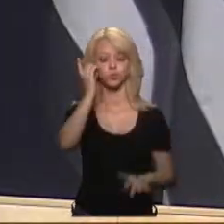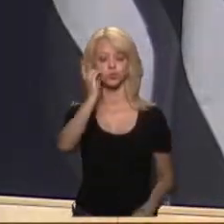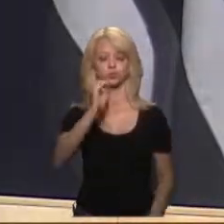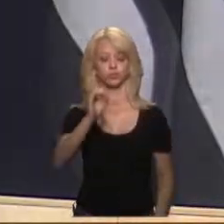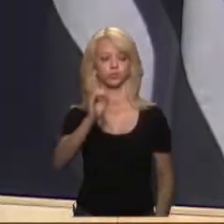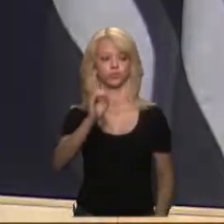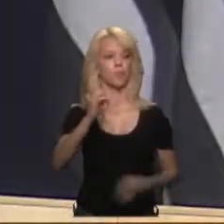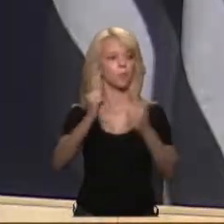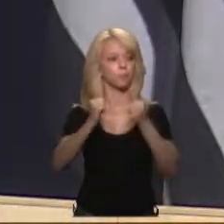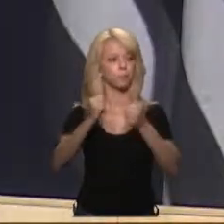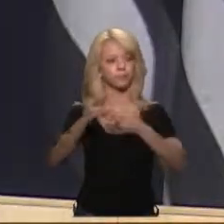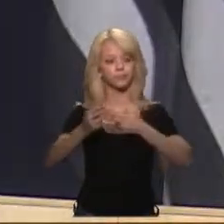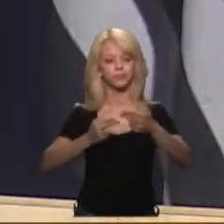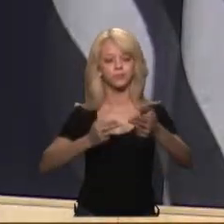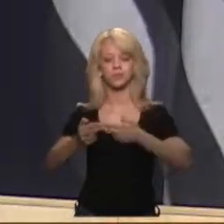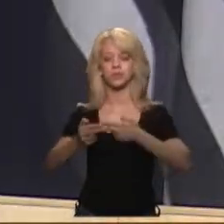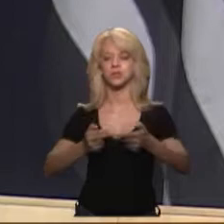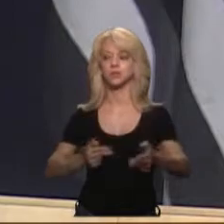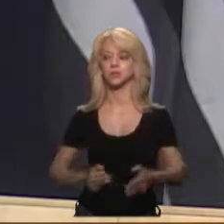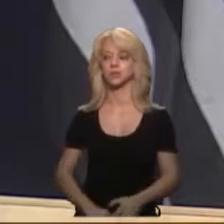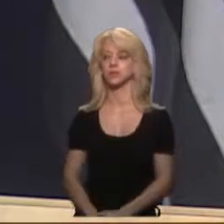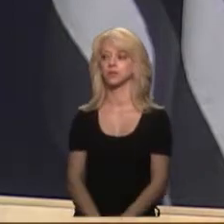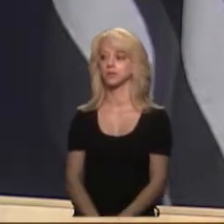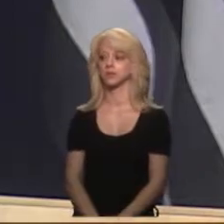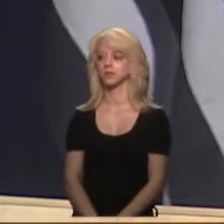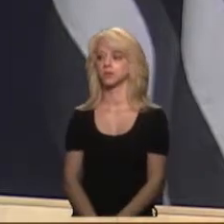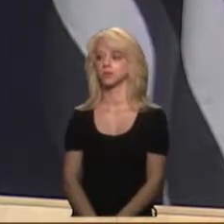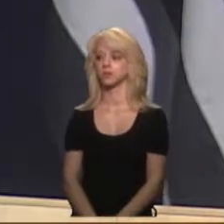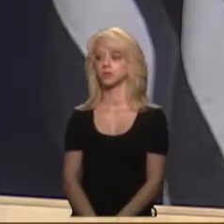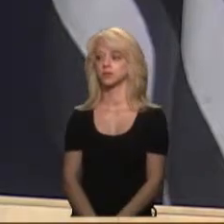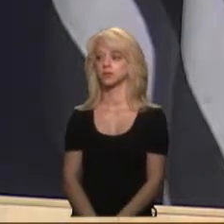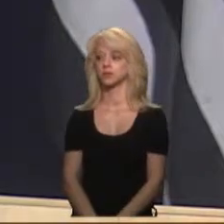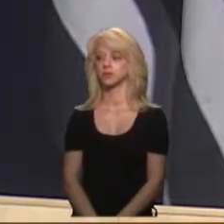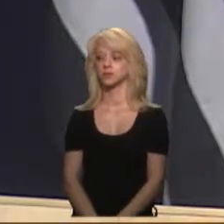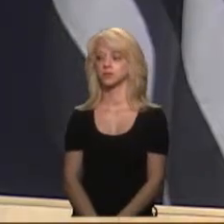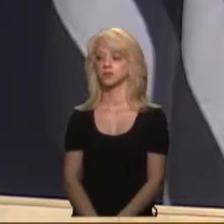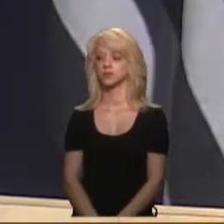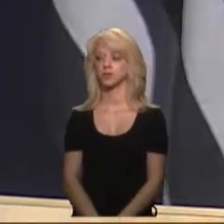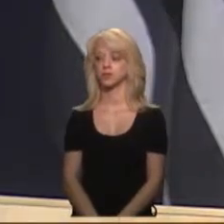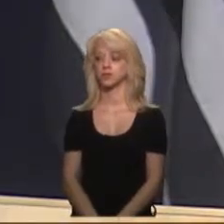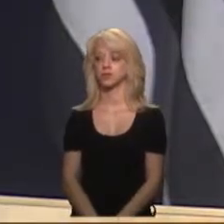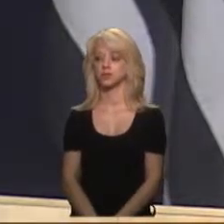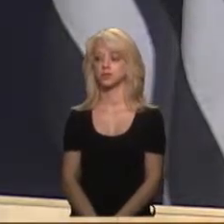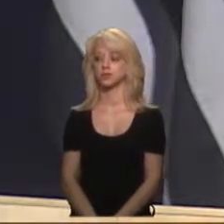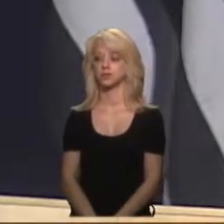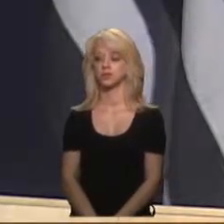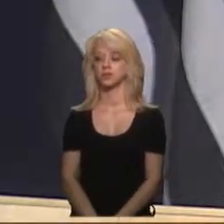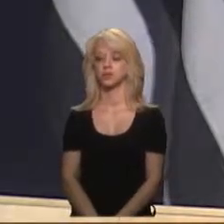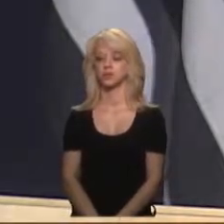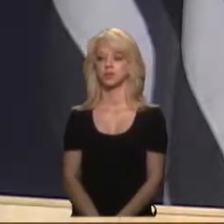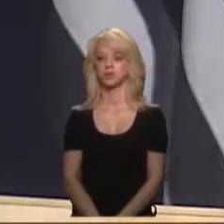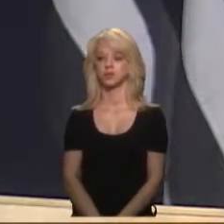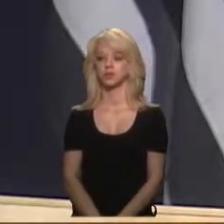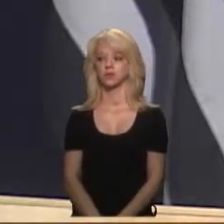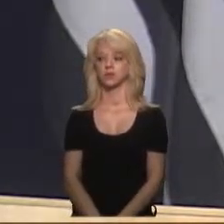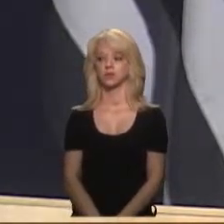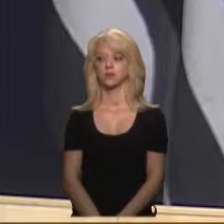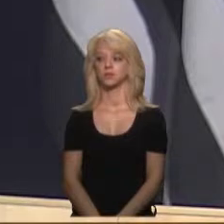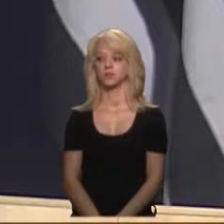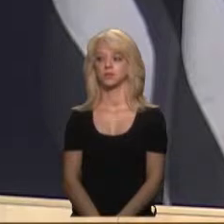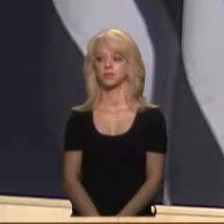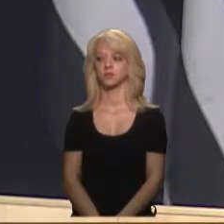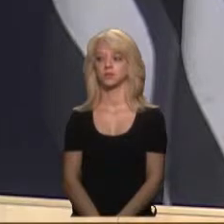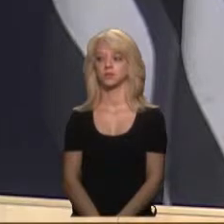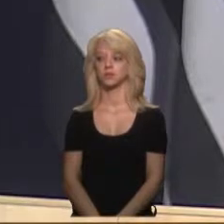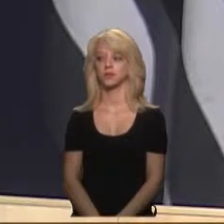pauta elaborada. Nós temos itens, você se prepara para votar um item. Aí nós invertemos e nós ficamos num item só